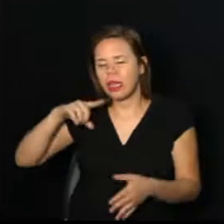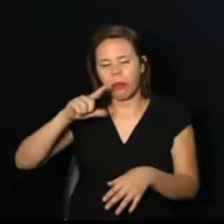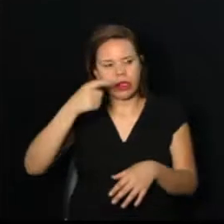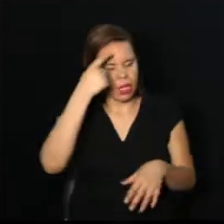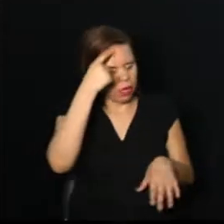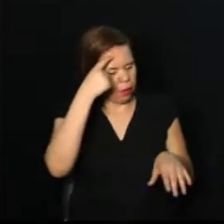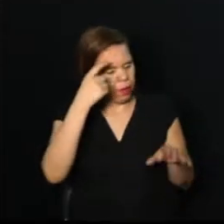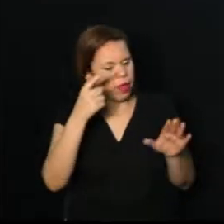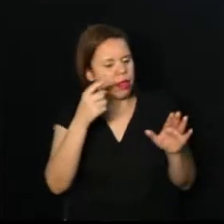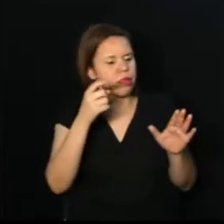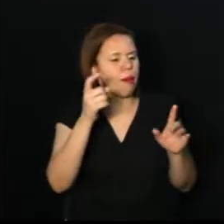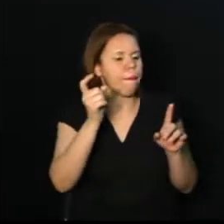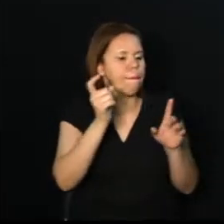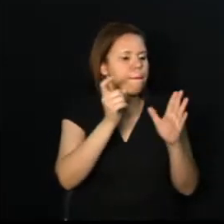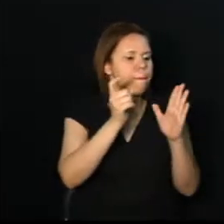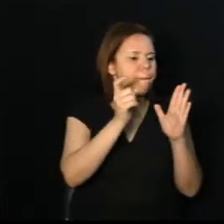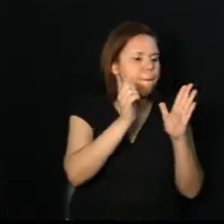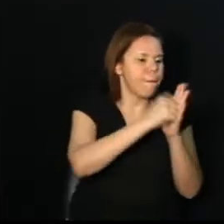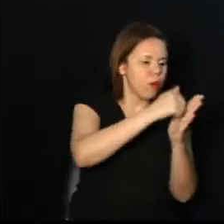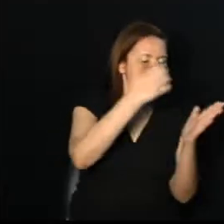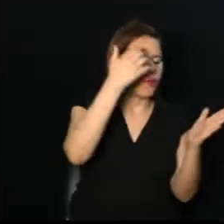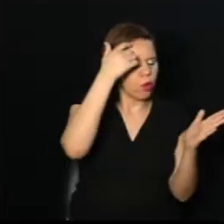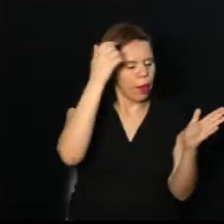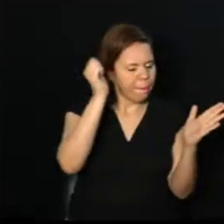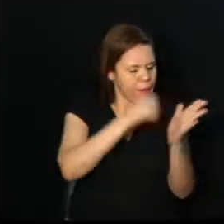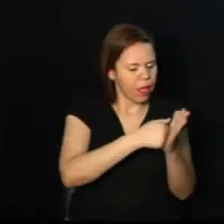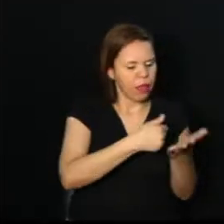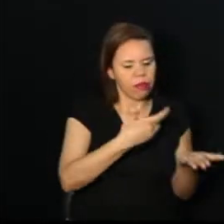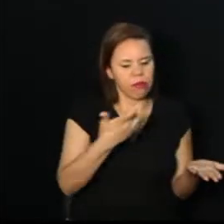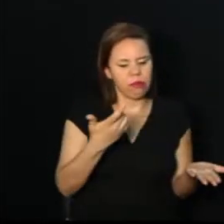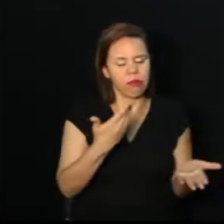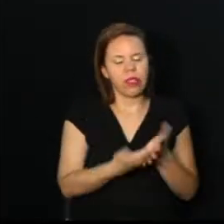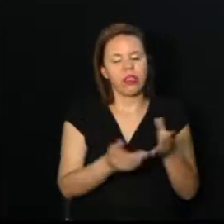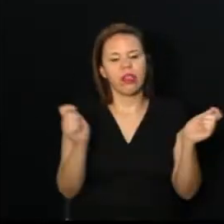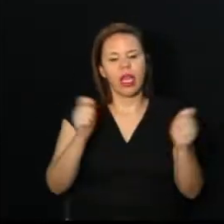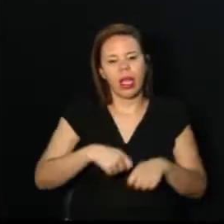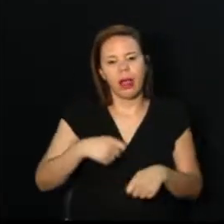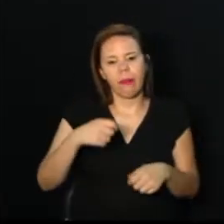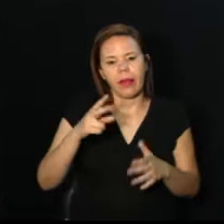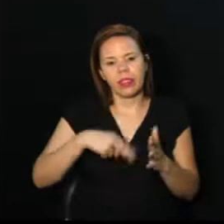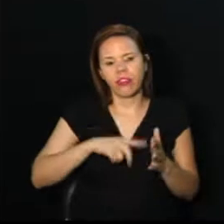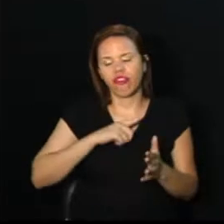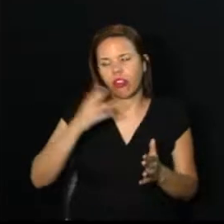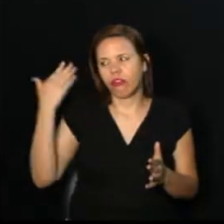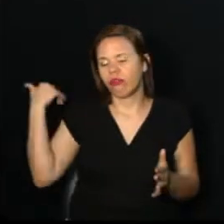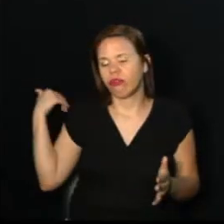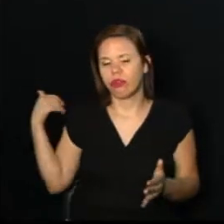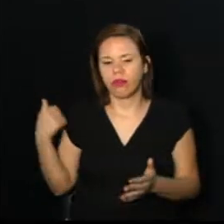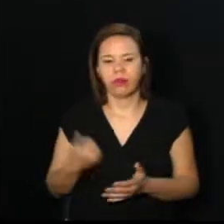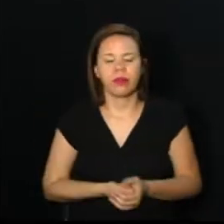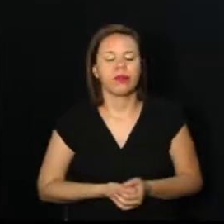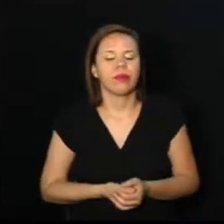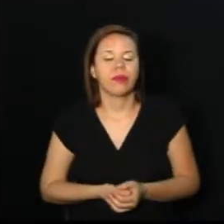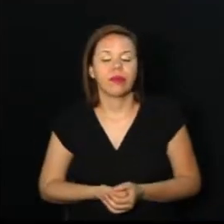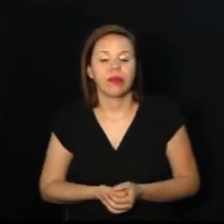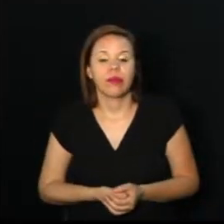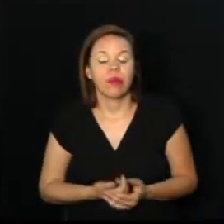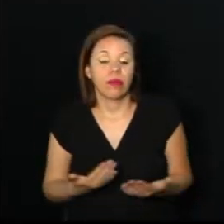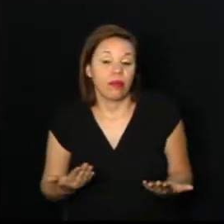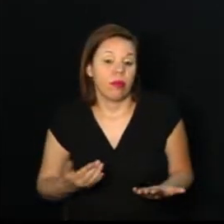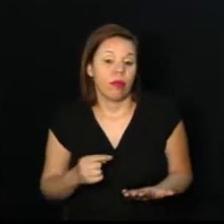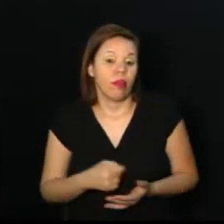fiz uma lesão e perdi a capacidade que eu já tinha de ler.